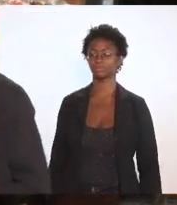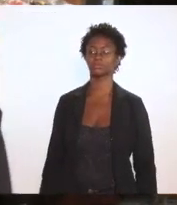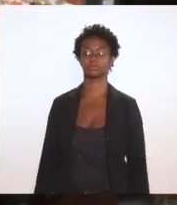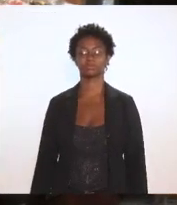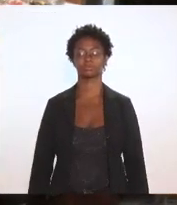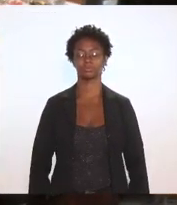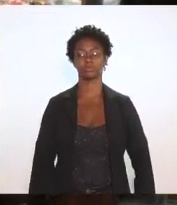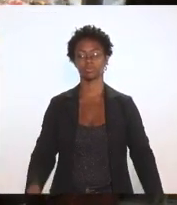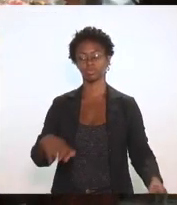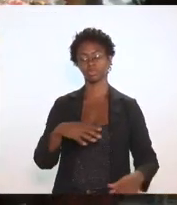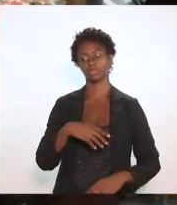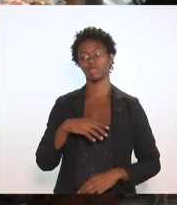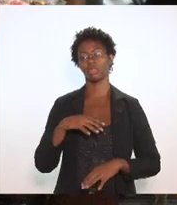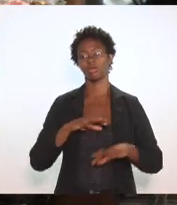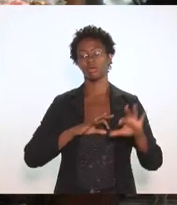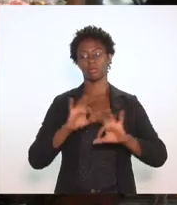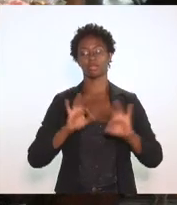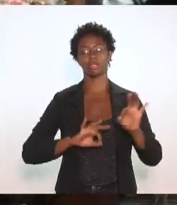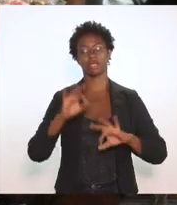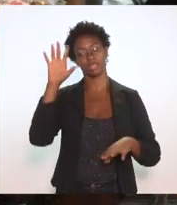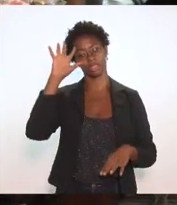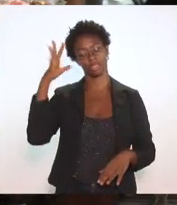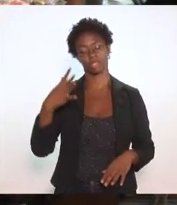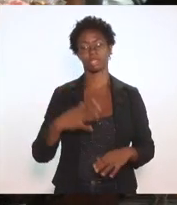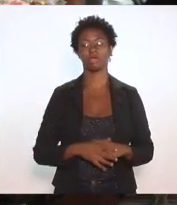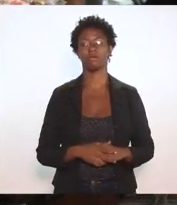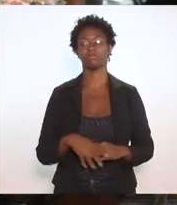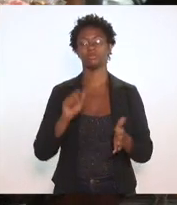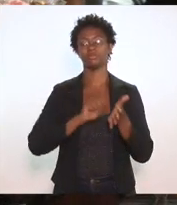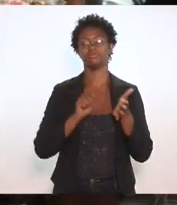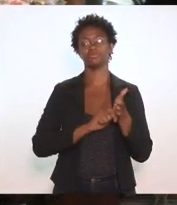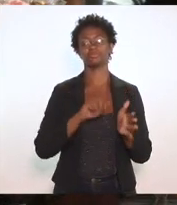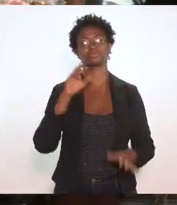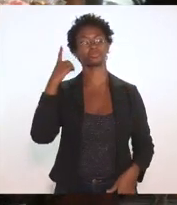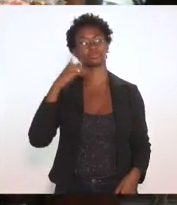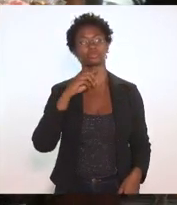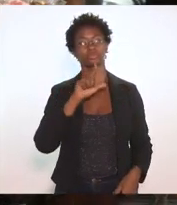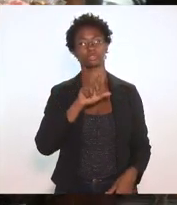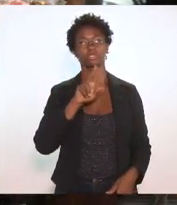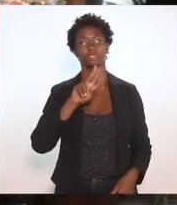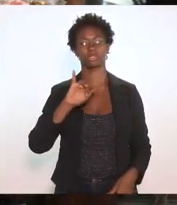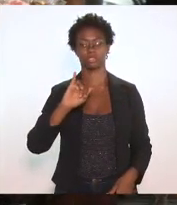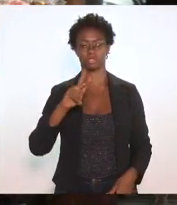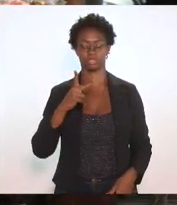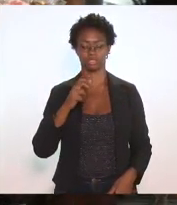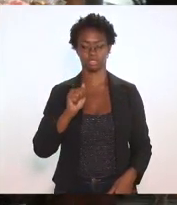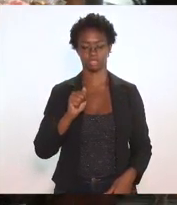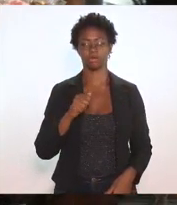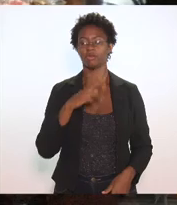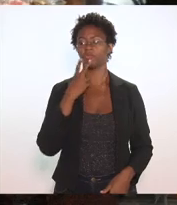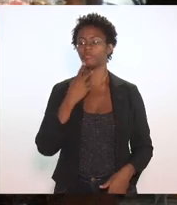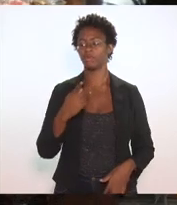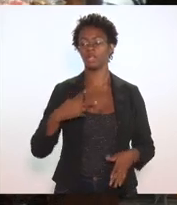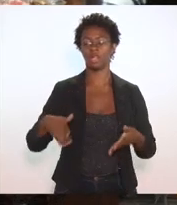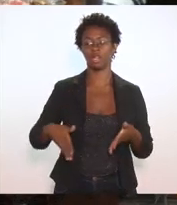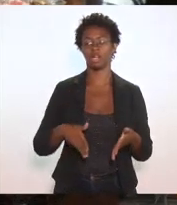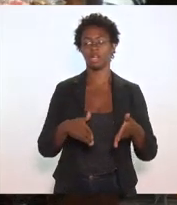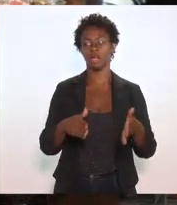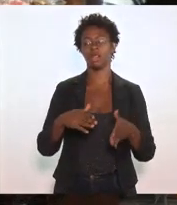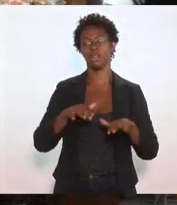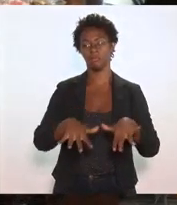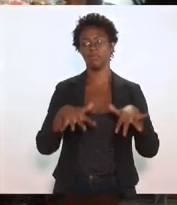resolução 513/2021, de autoria das deputadas Lucinha e Franciane Mota, que denomina as galerias do plenário Lima Barbosa,